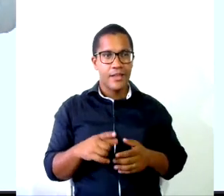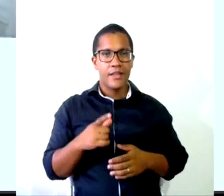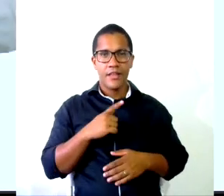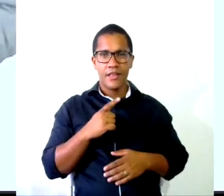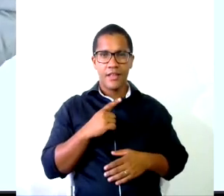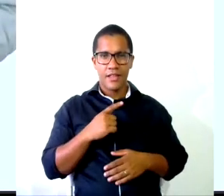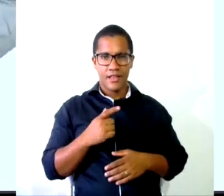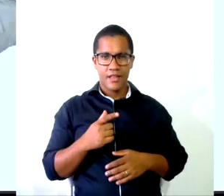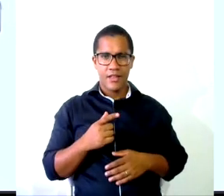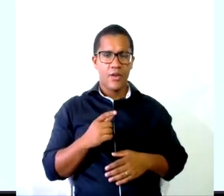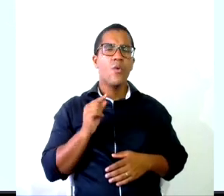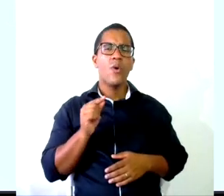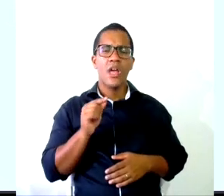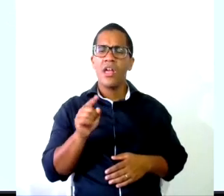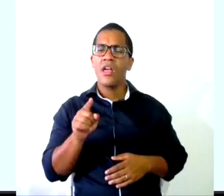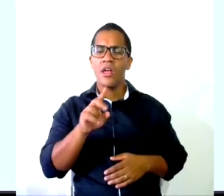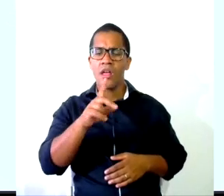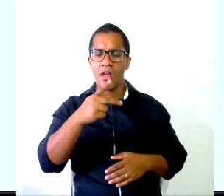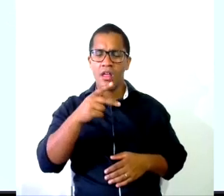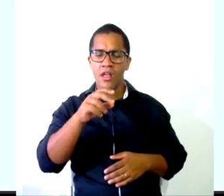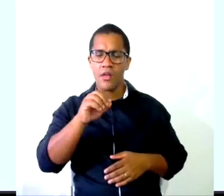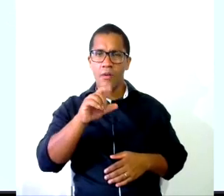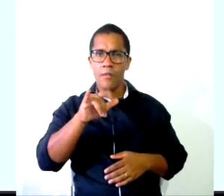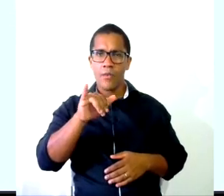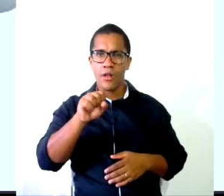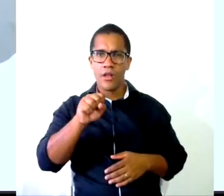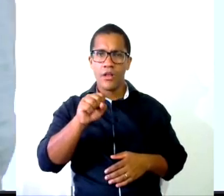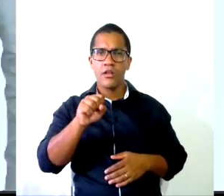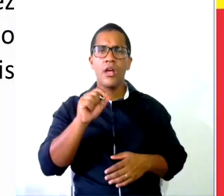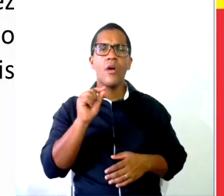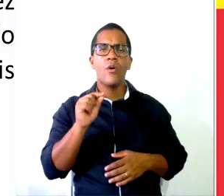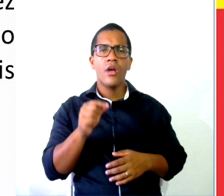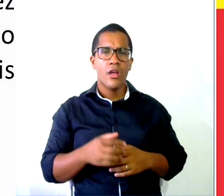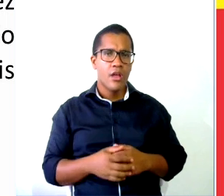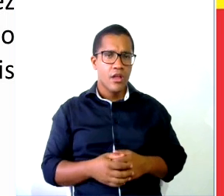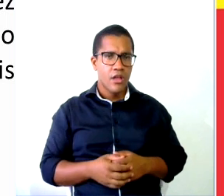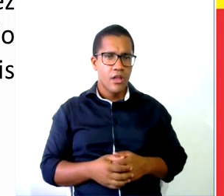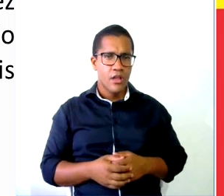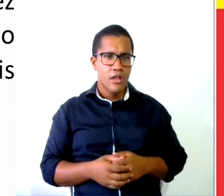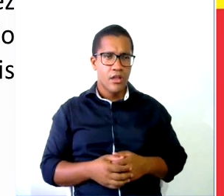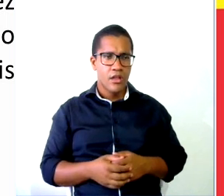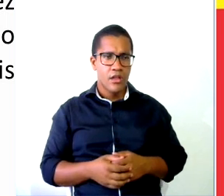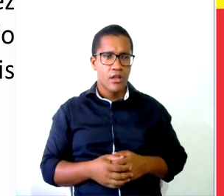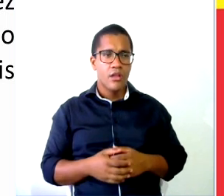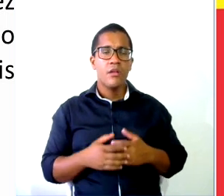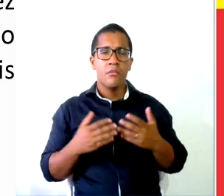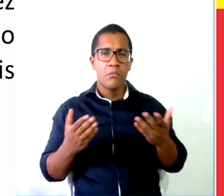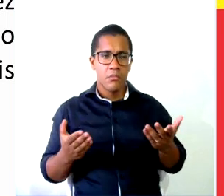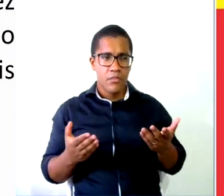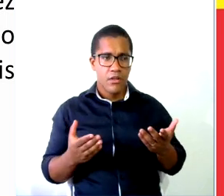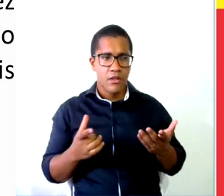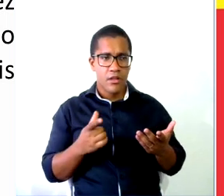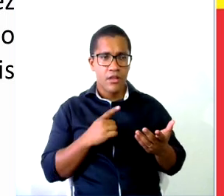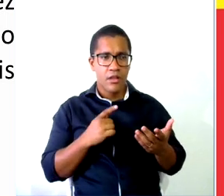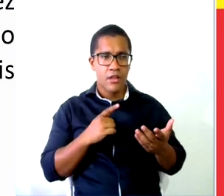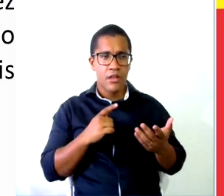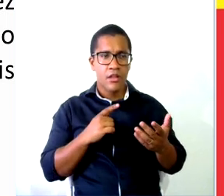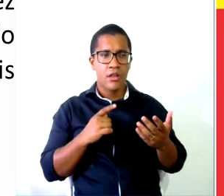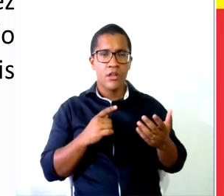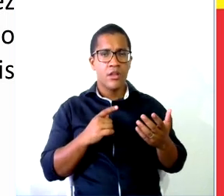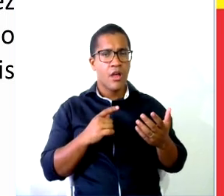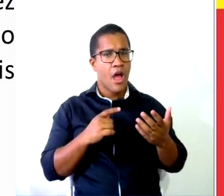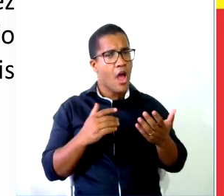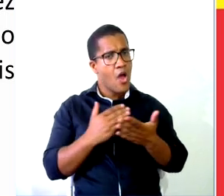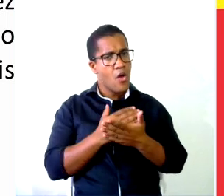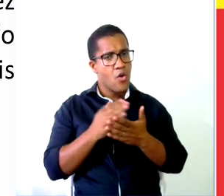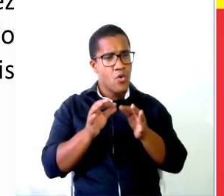tenho na carteira? O que é polis? Me responda. Então, algumas dezenas de quilômetros, uma vez que